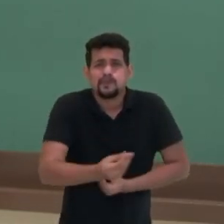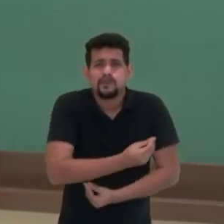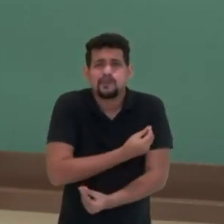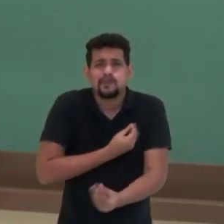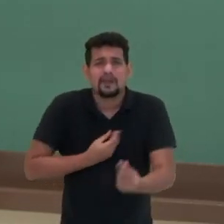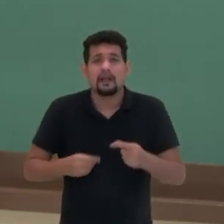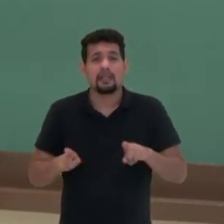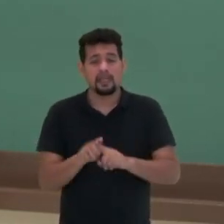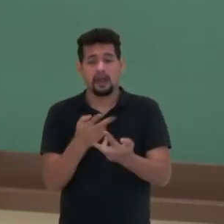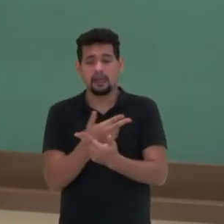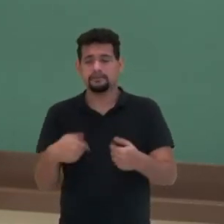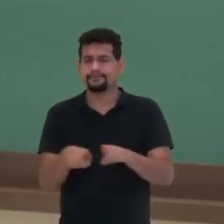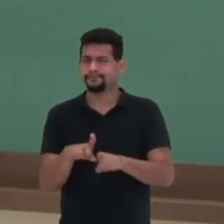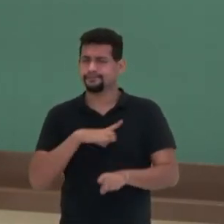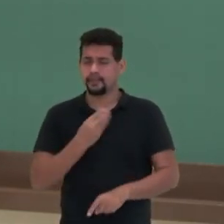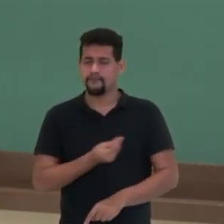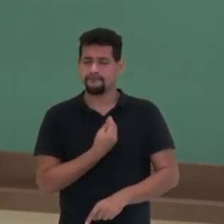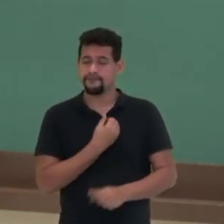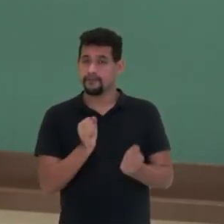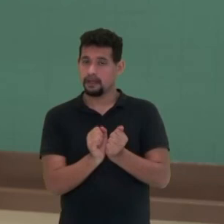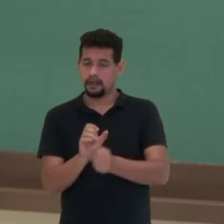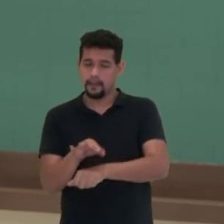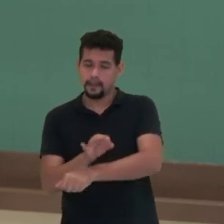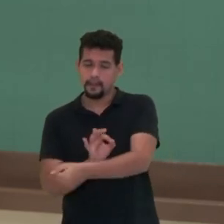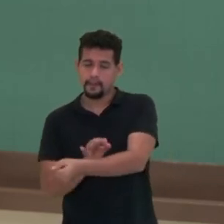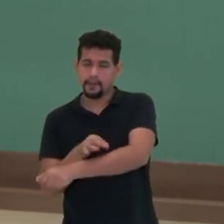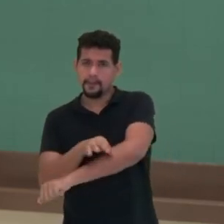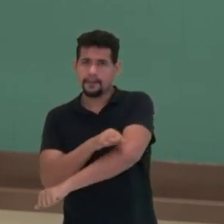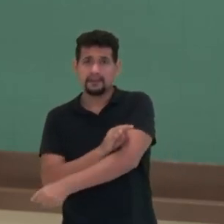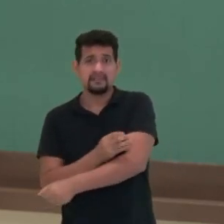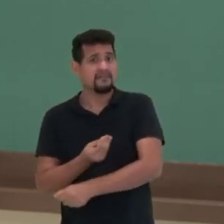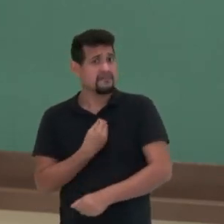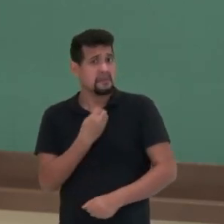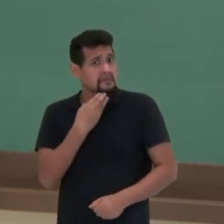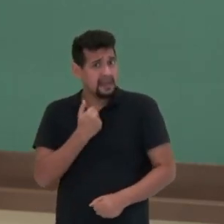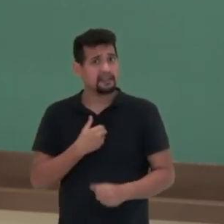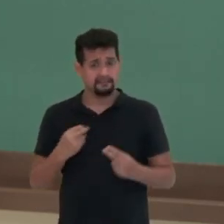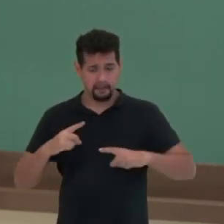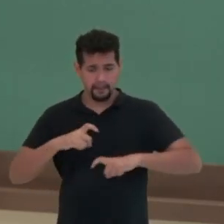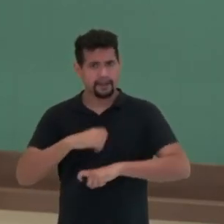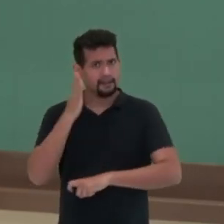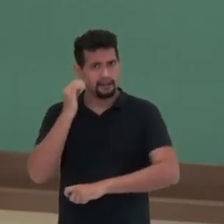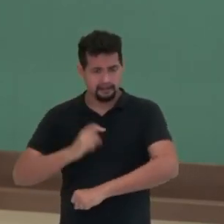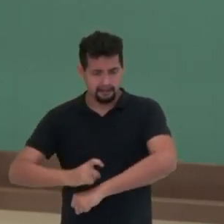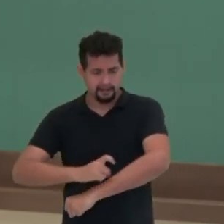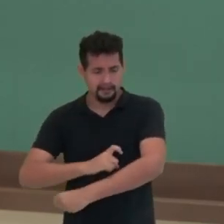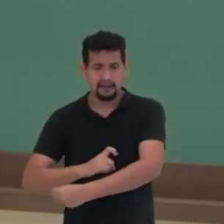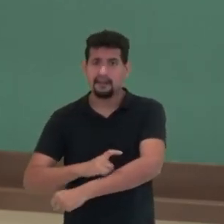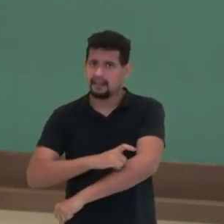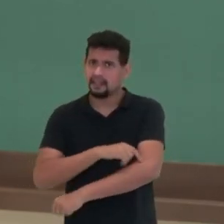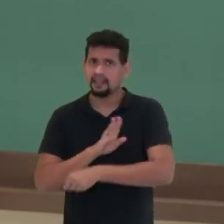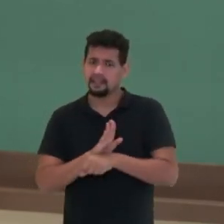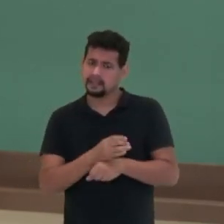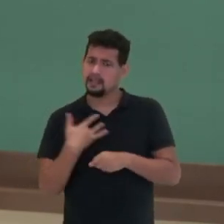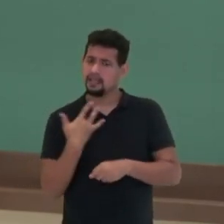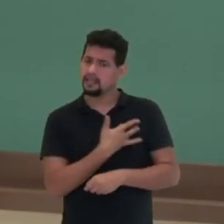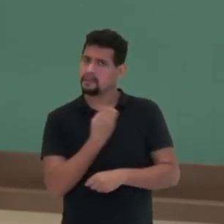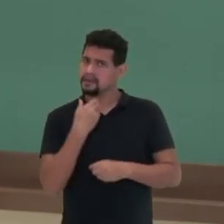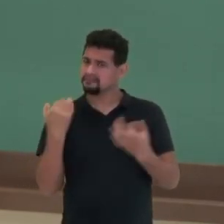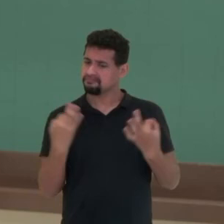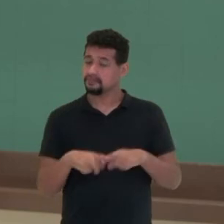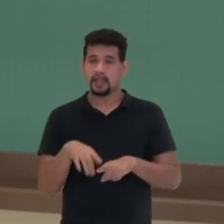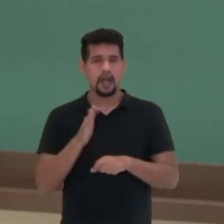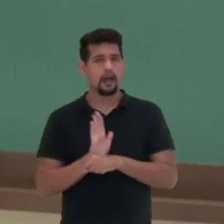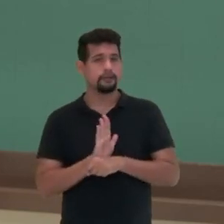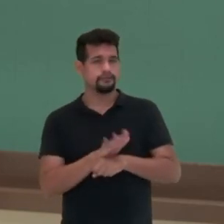muitos seres ali vivendo na nossa pele. E eles vivem bem na nossa pele. Eles ajudam a manter a pele saudável, ajudam a